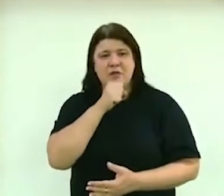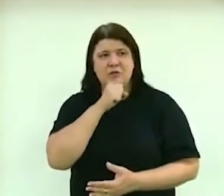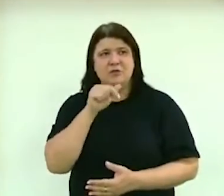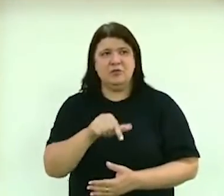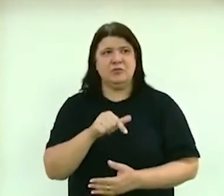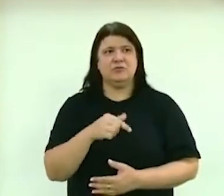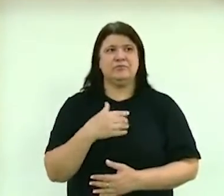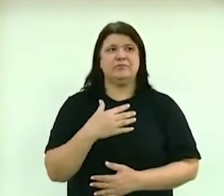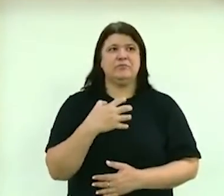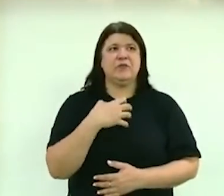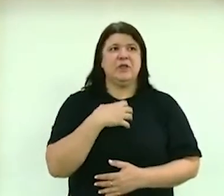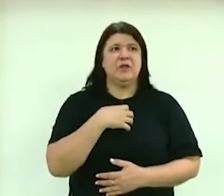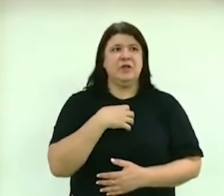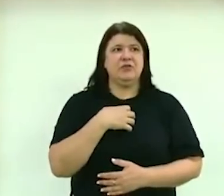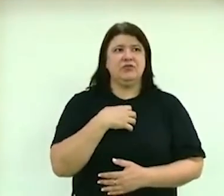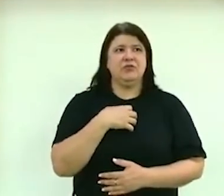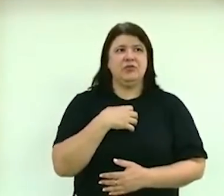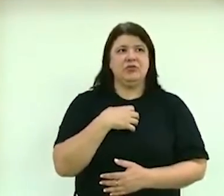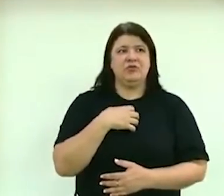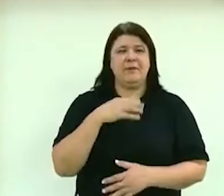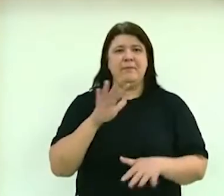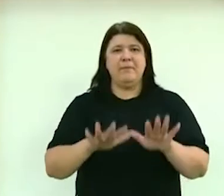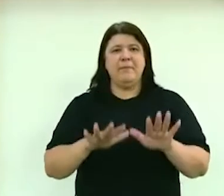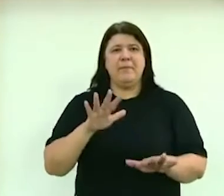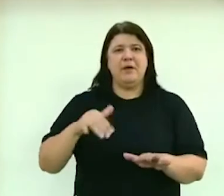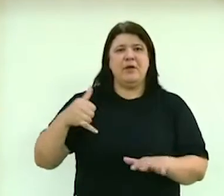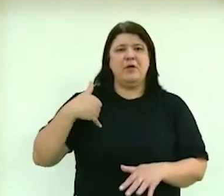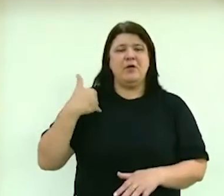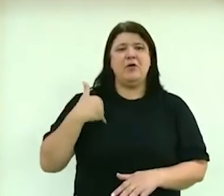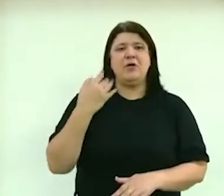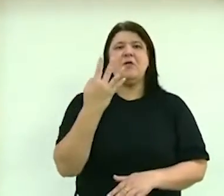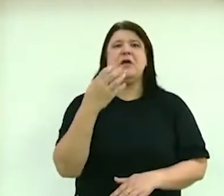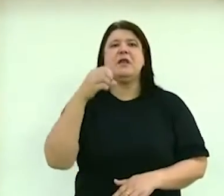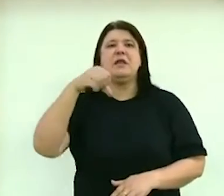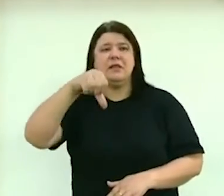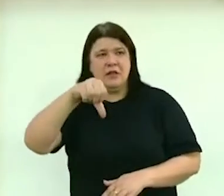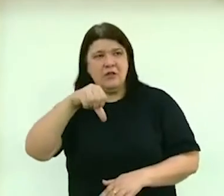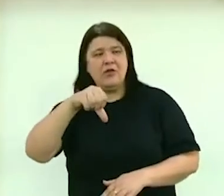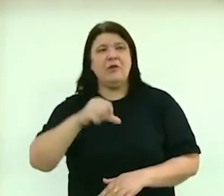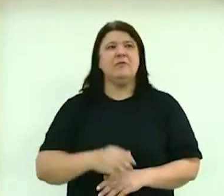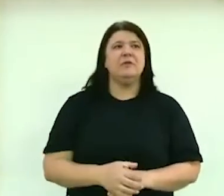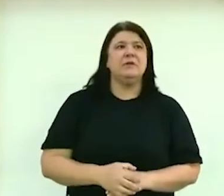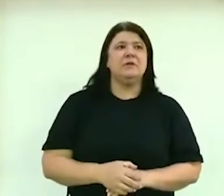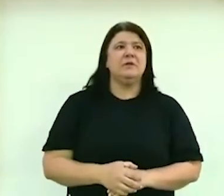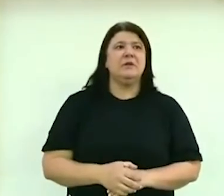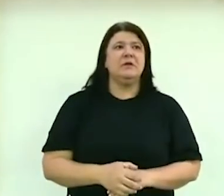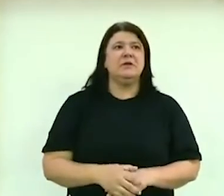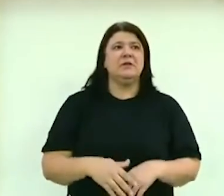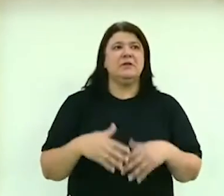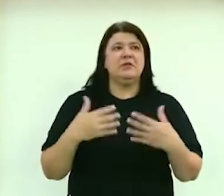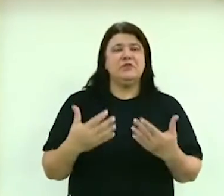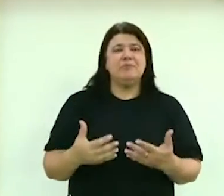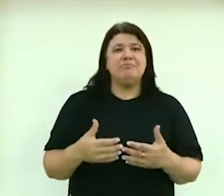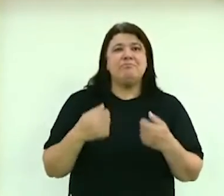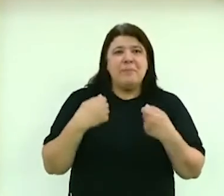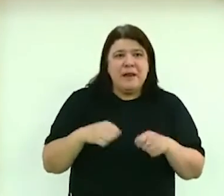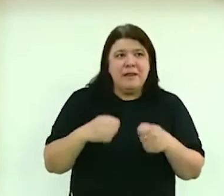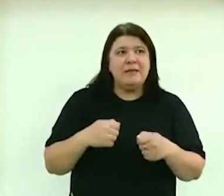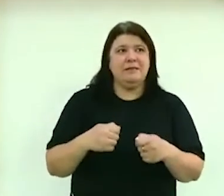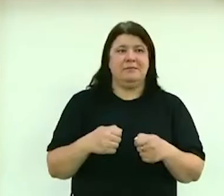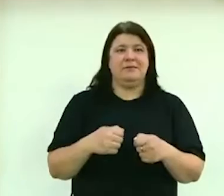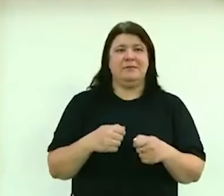sou um homem de meia-idade já, tenho 49 anos, mas a gente precisa se preocupar realmente